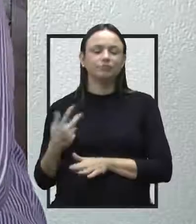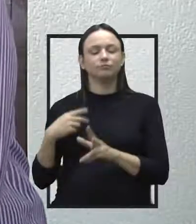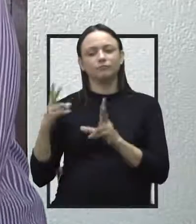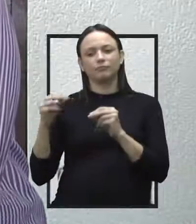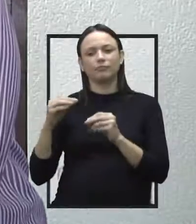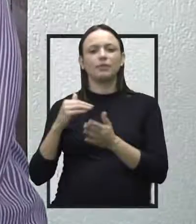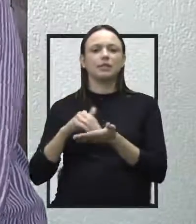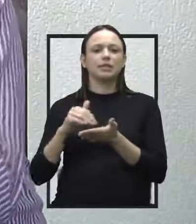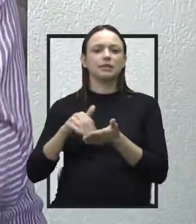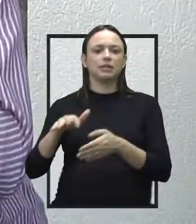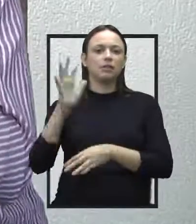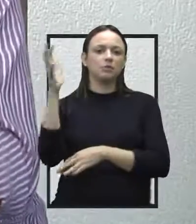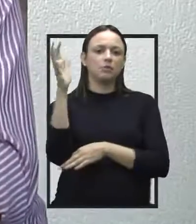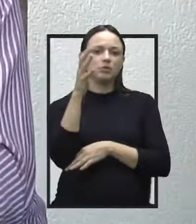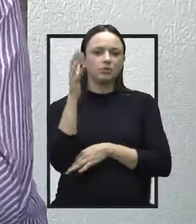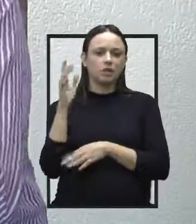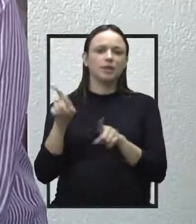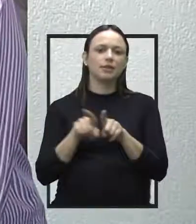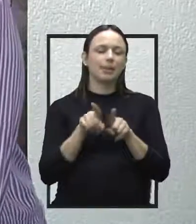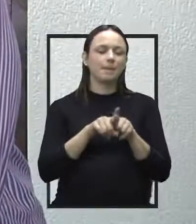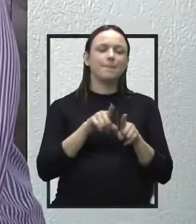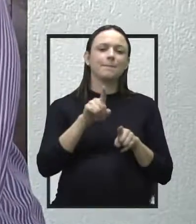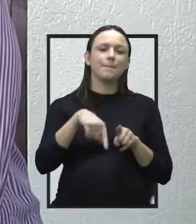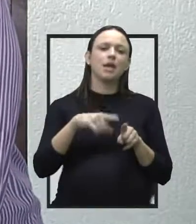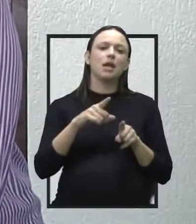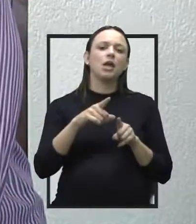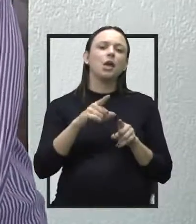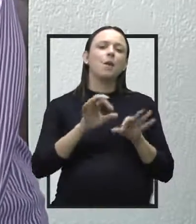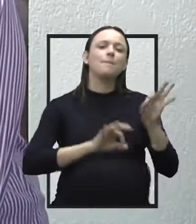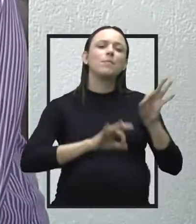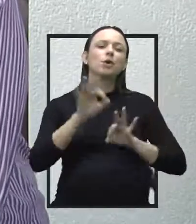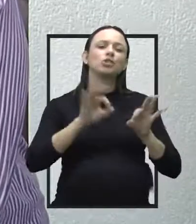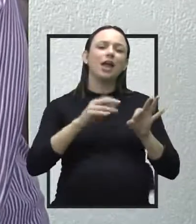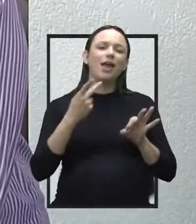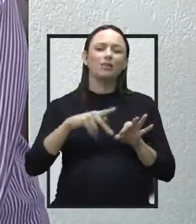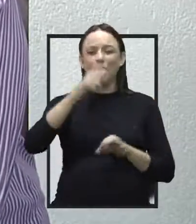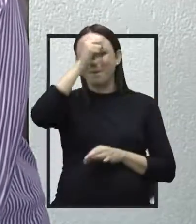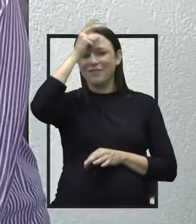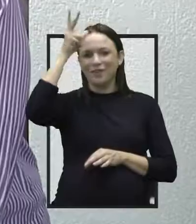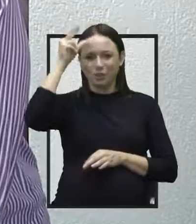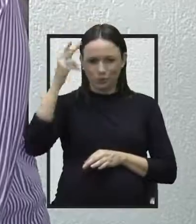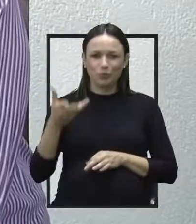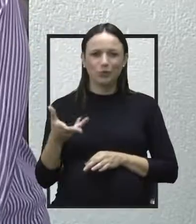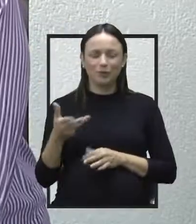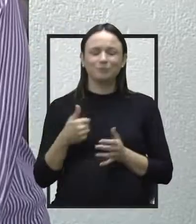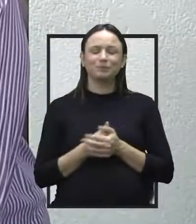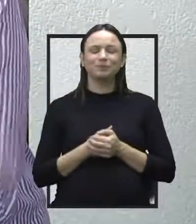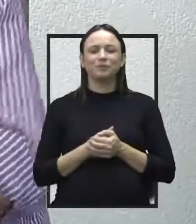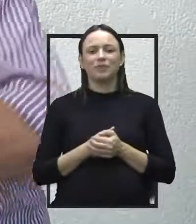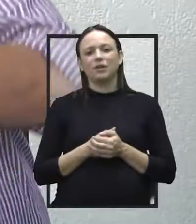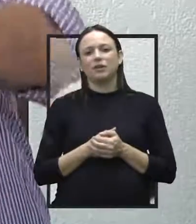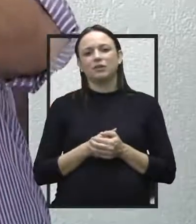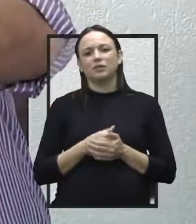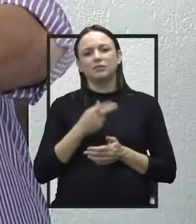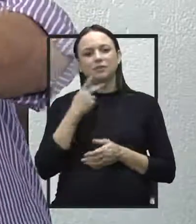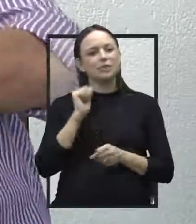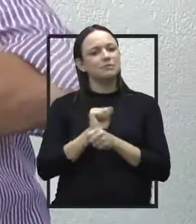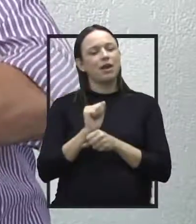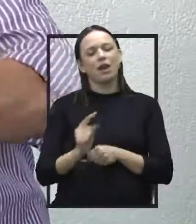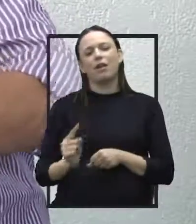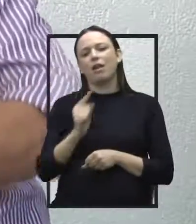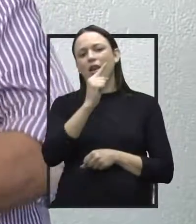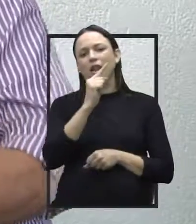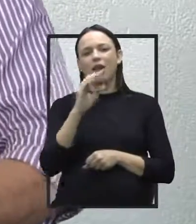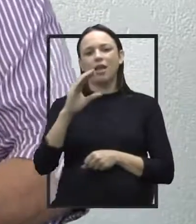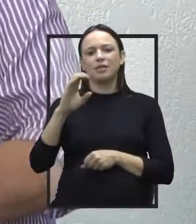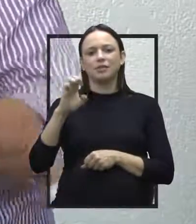a Secretaria do Meio Ambiente como a Secretaria de Projetos aqui da Prefeitura, e realmente está na CETESB